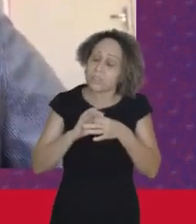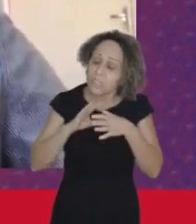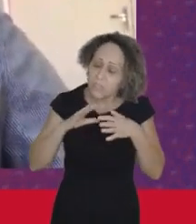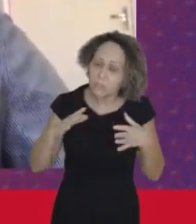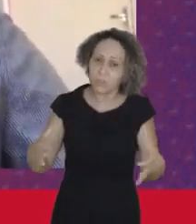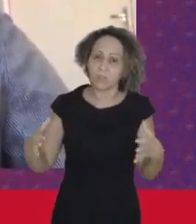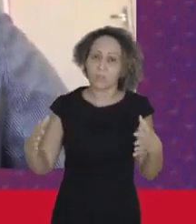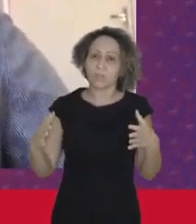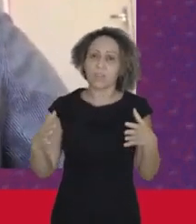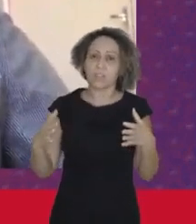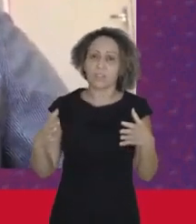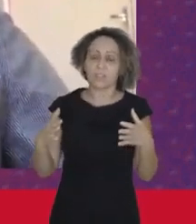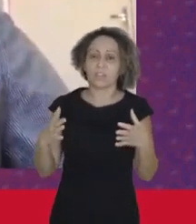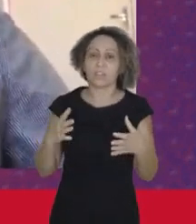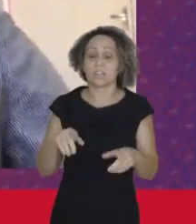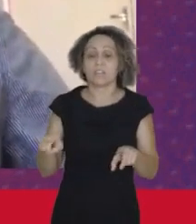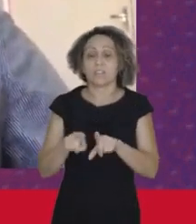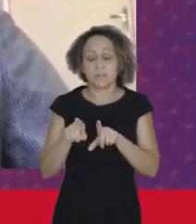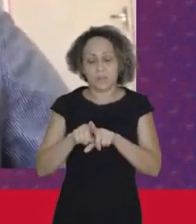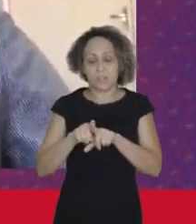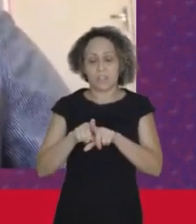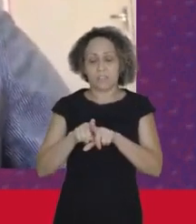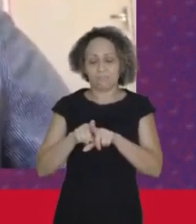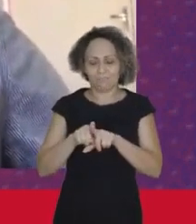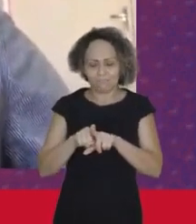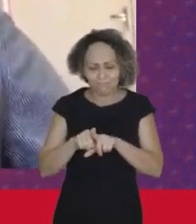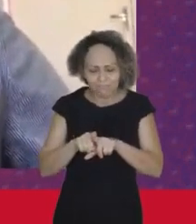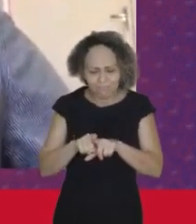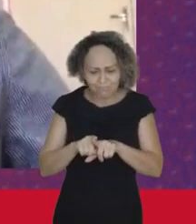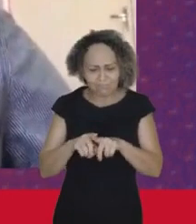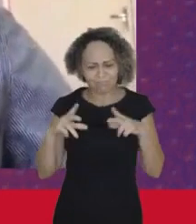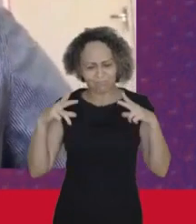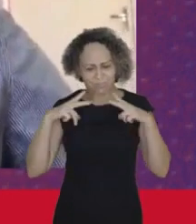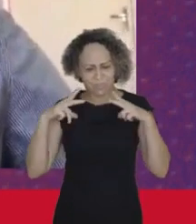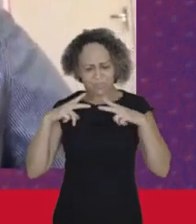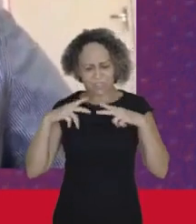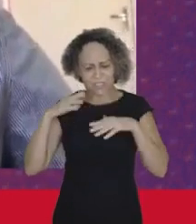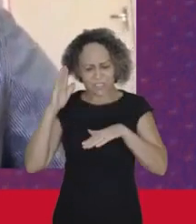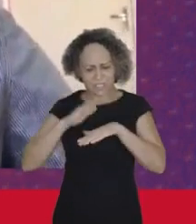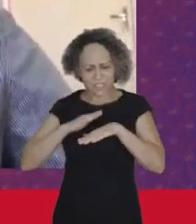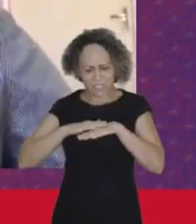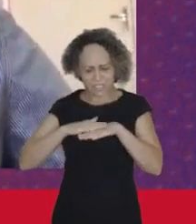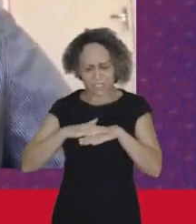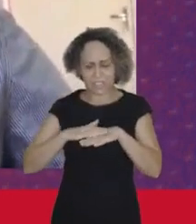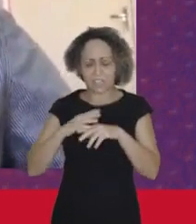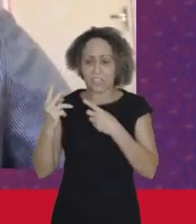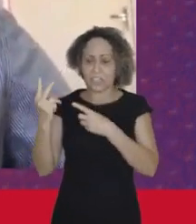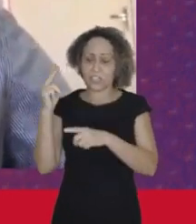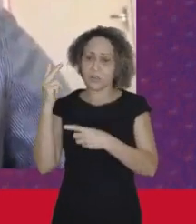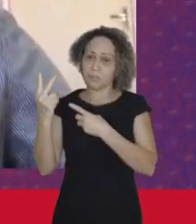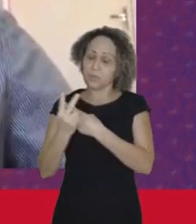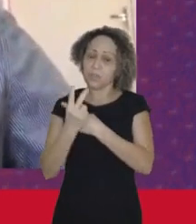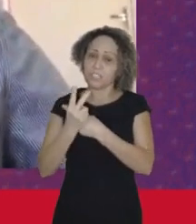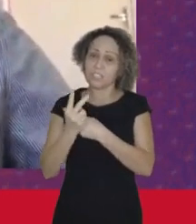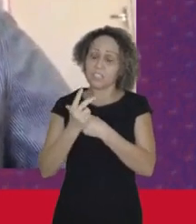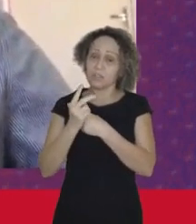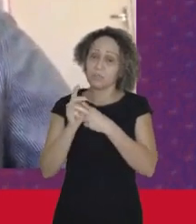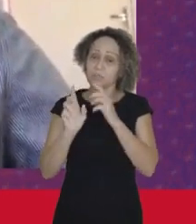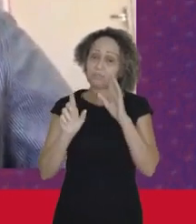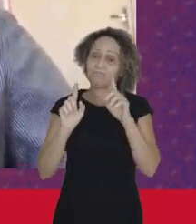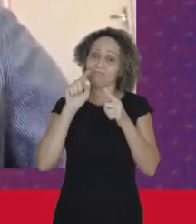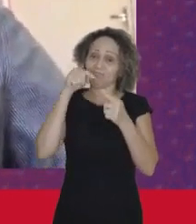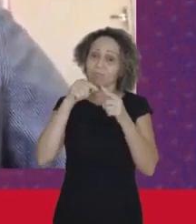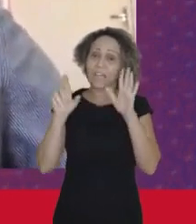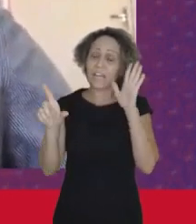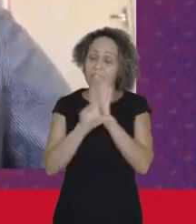segurança, de privacidade e de proteção legal. Esses são exemplos de direitos